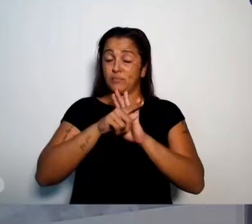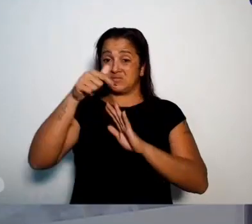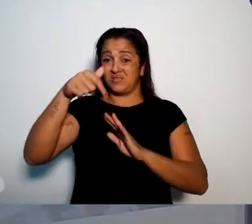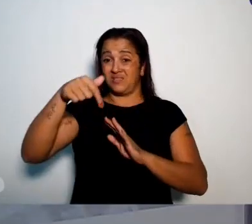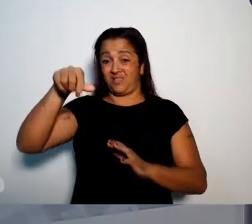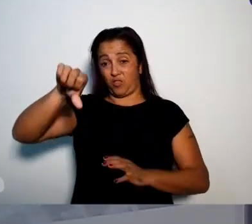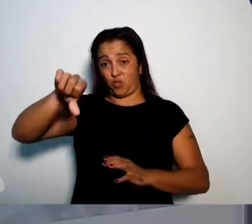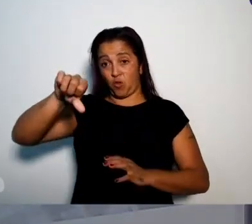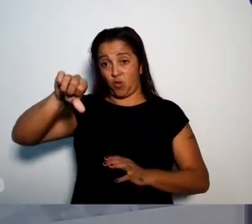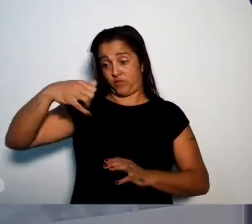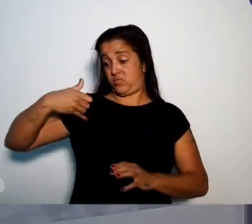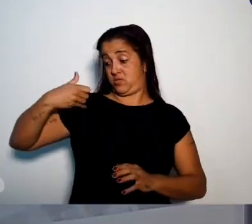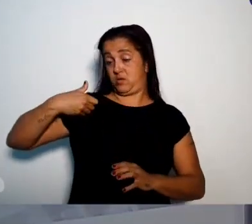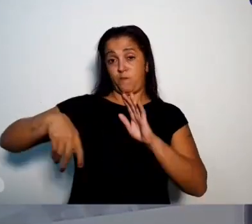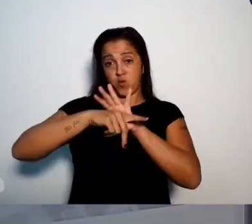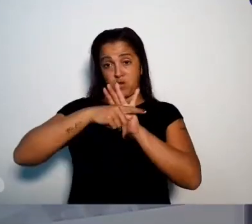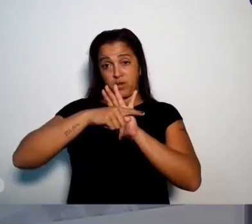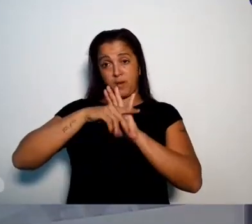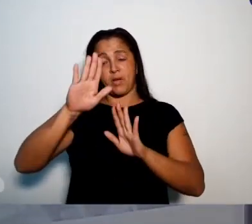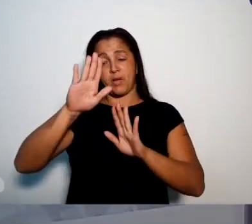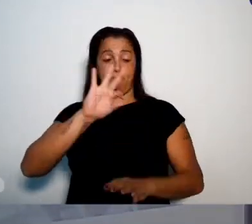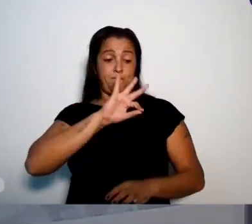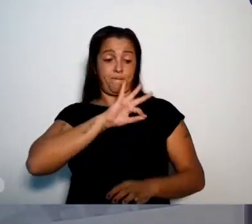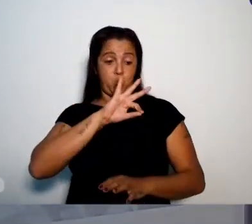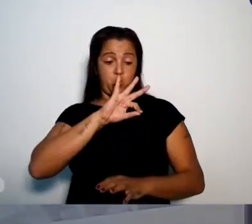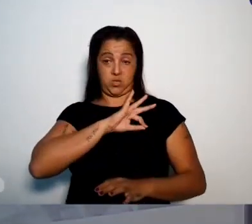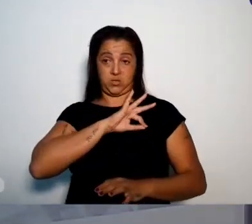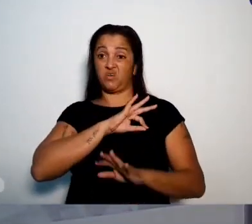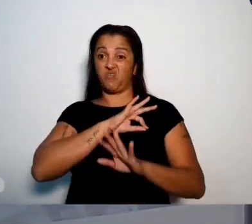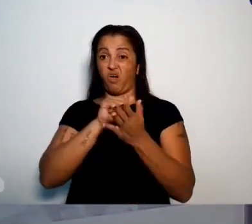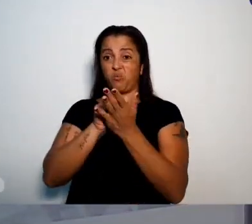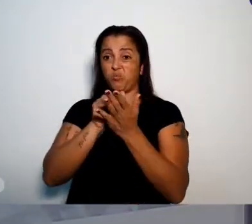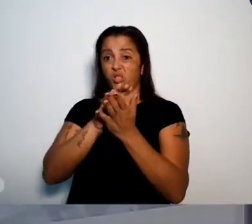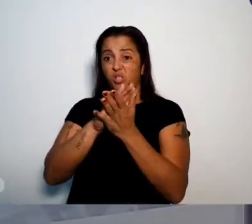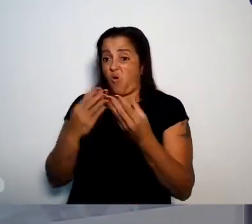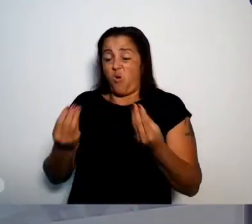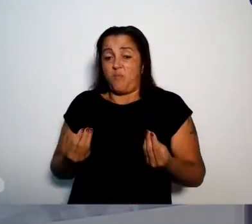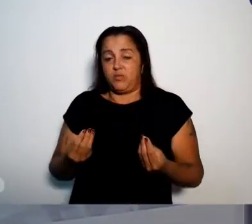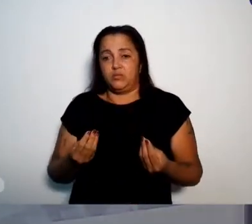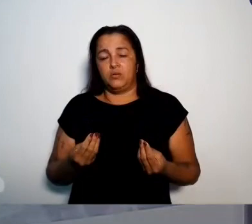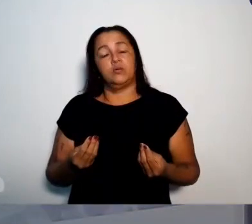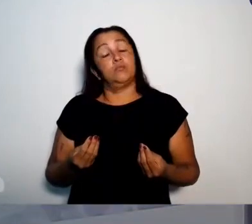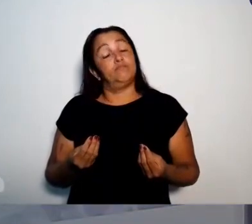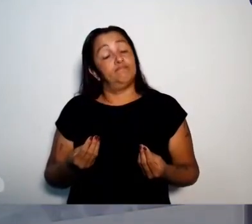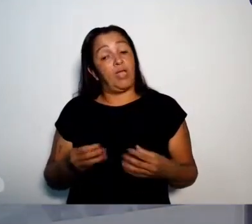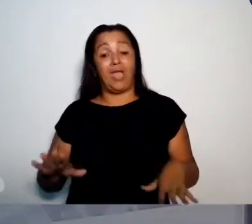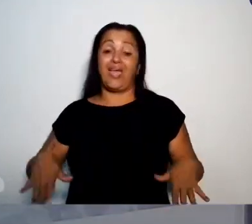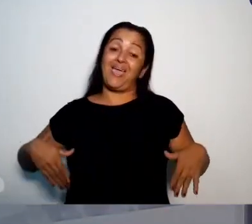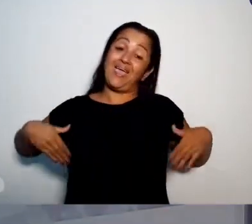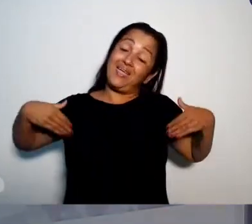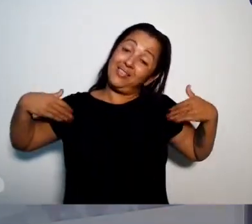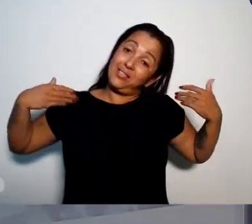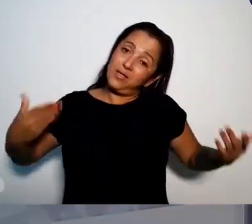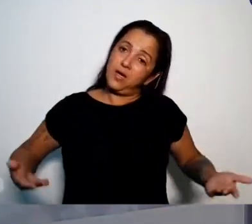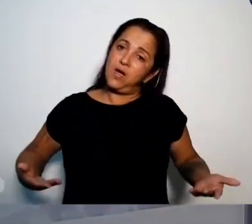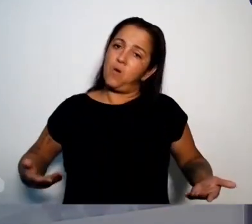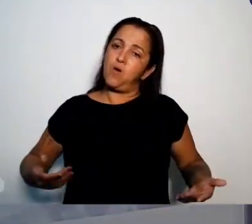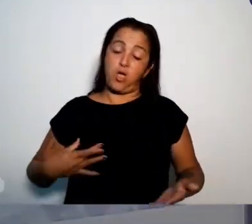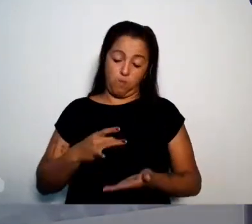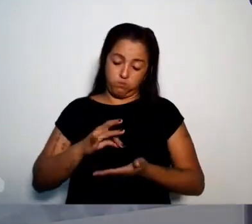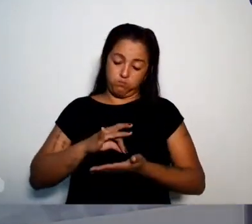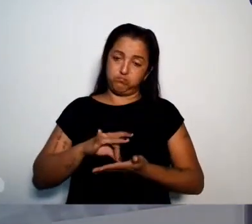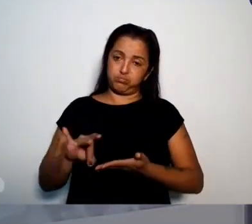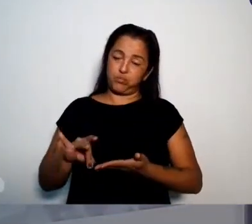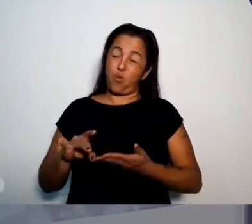mas a polícia vai multar com 78 anos. Falei, é para o senhor ver. Então, eu quero deixar claro, odeio o barulho de